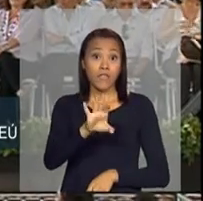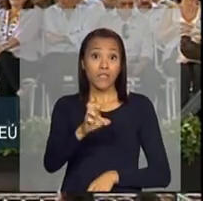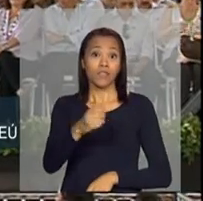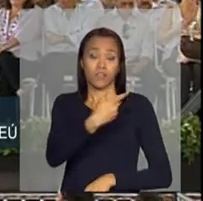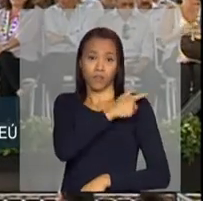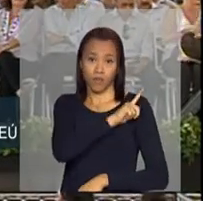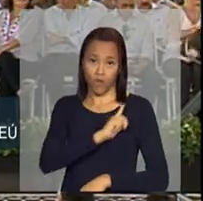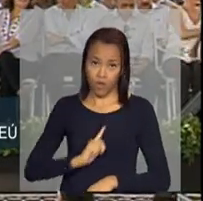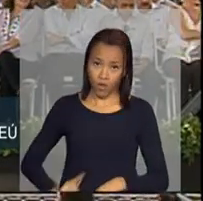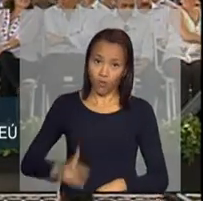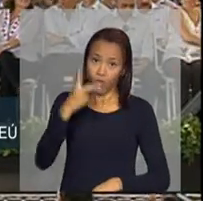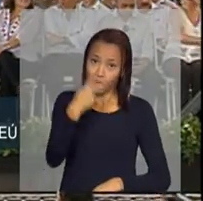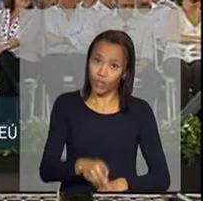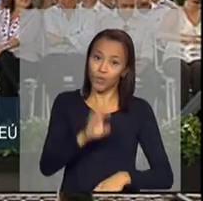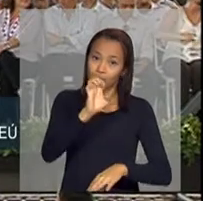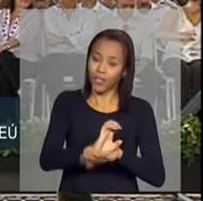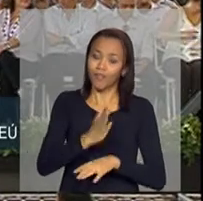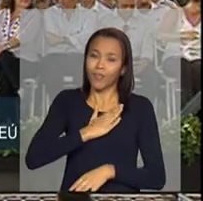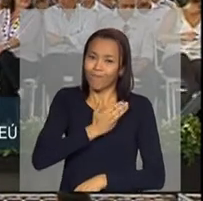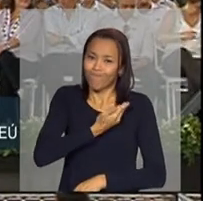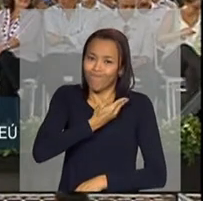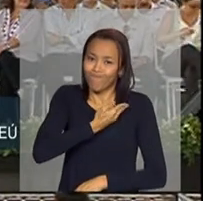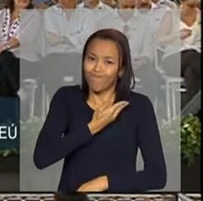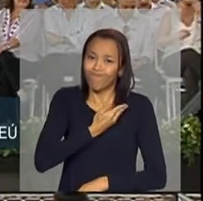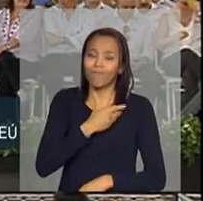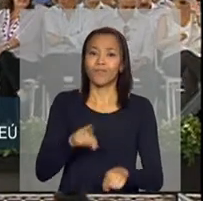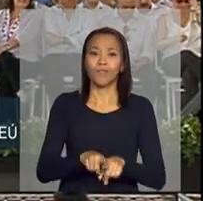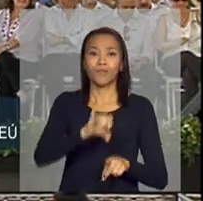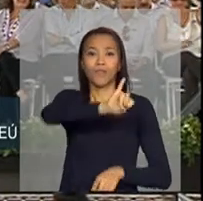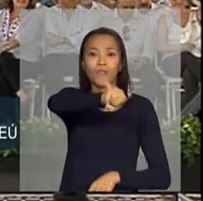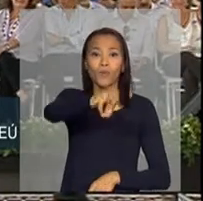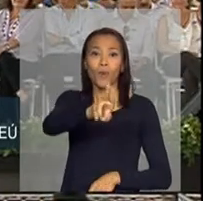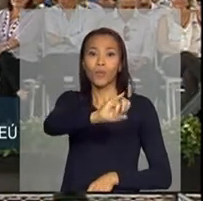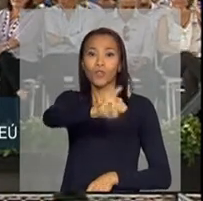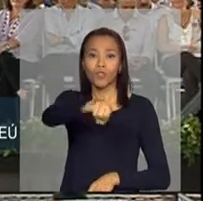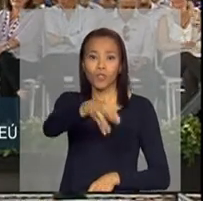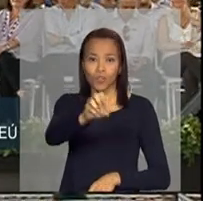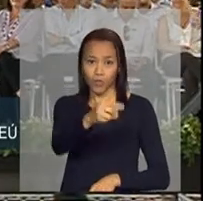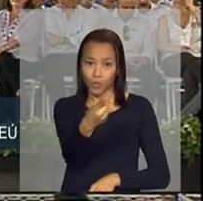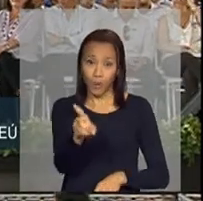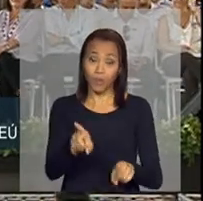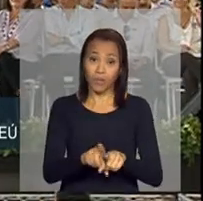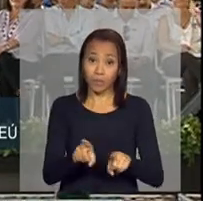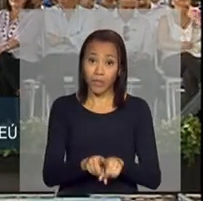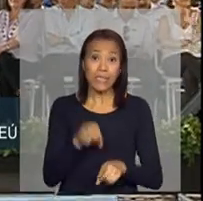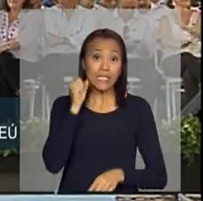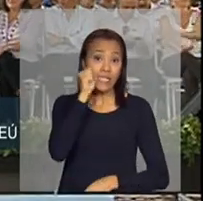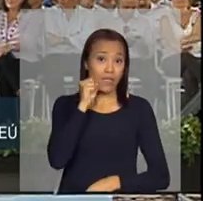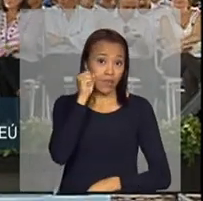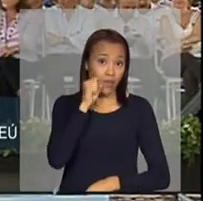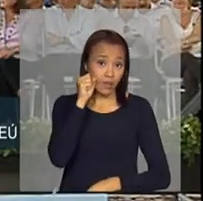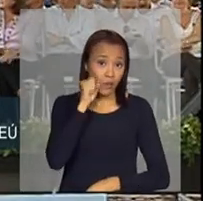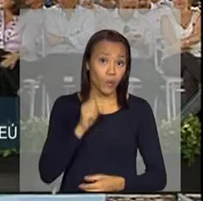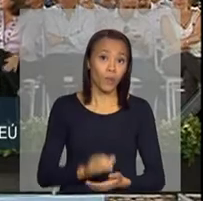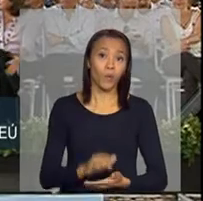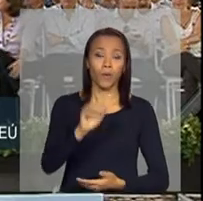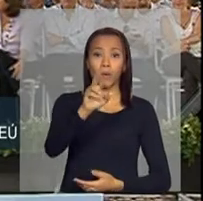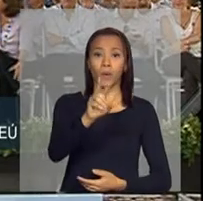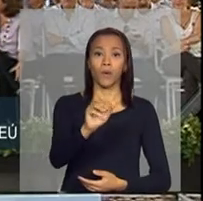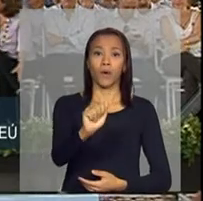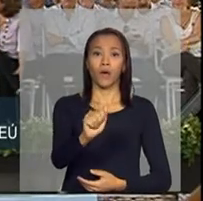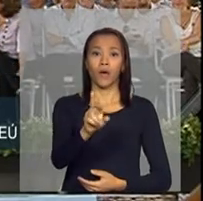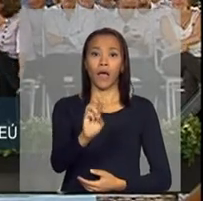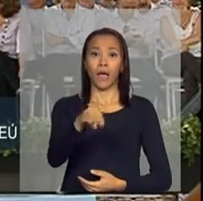estado, meu companheiro João Lira, senadores da República, Armando Monteiro e